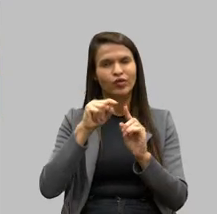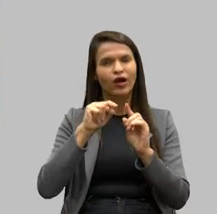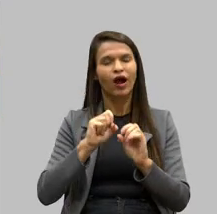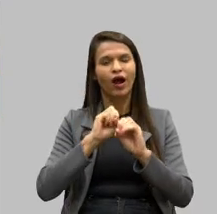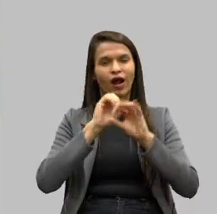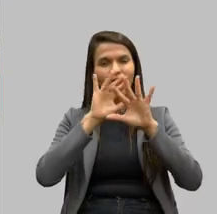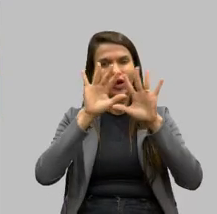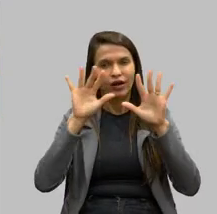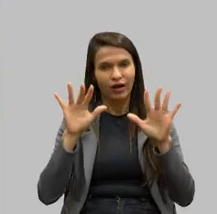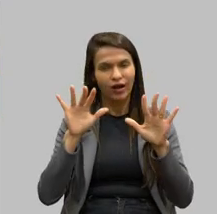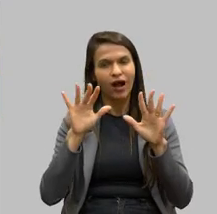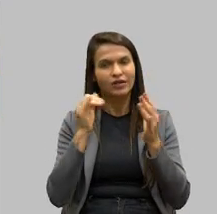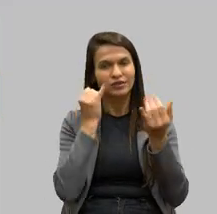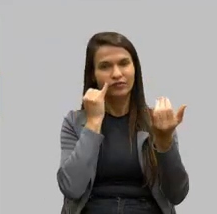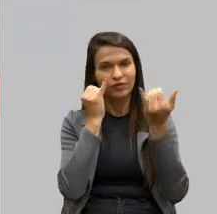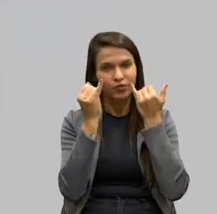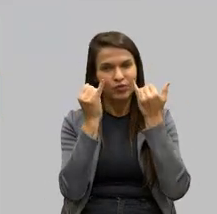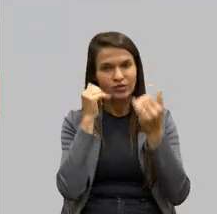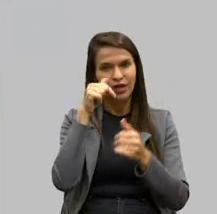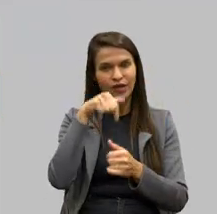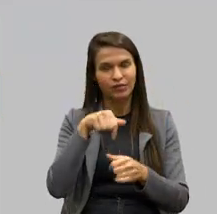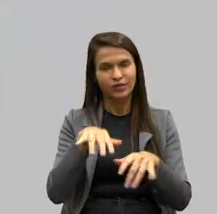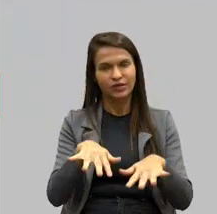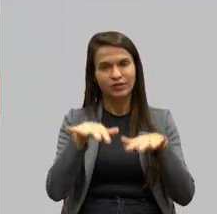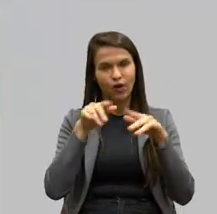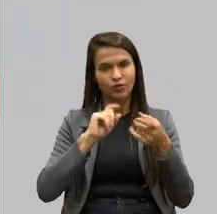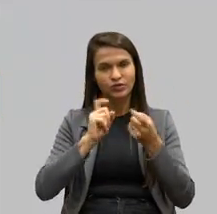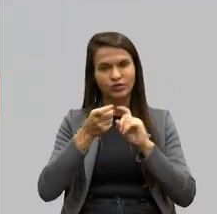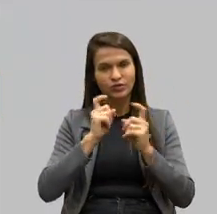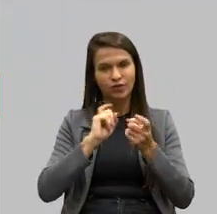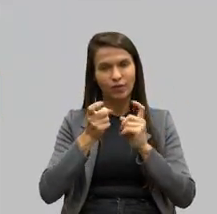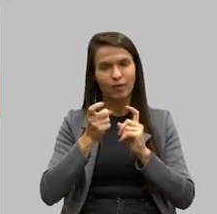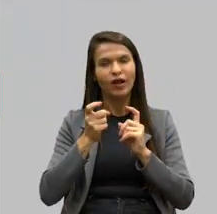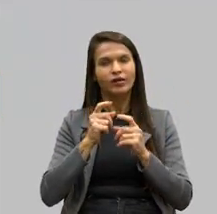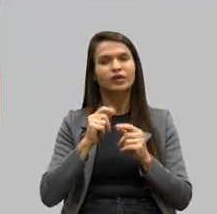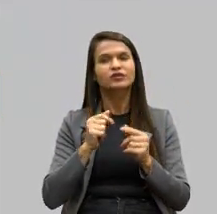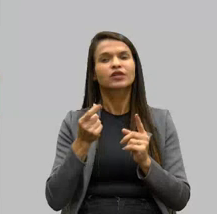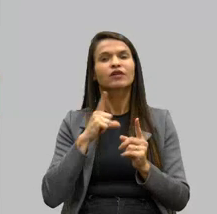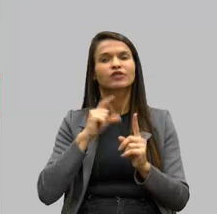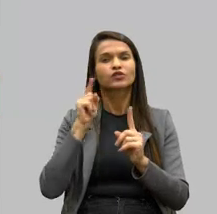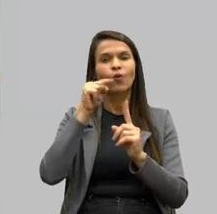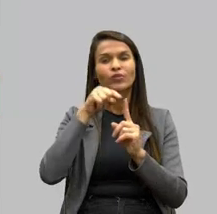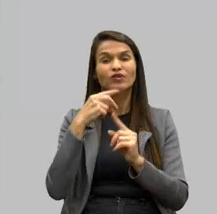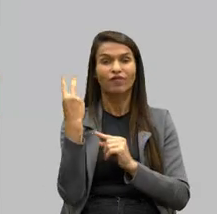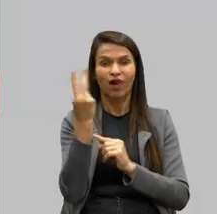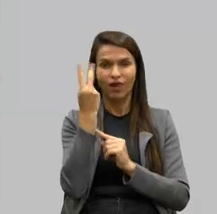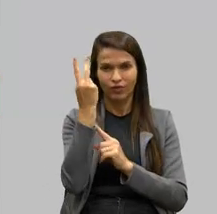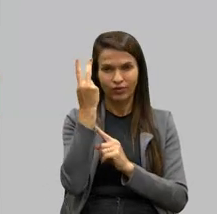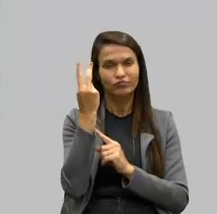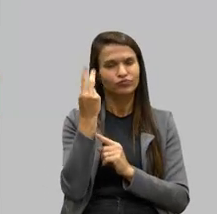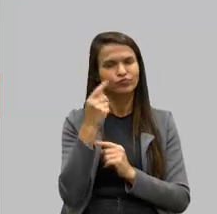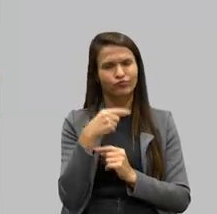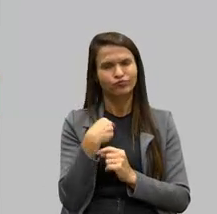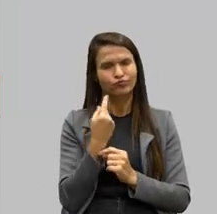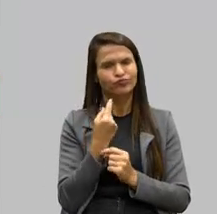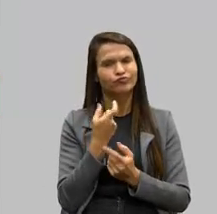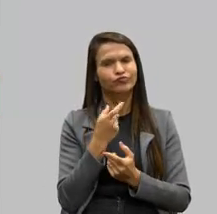as informações aqui para essa audiência, para que a audiência fosse objetiva e rica. Eu acho que atendemos,